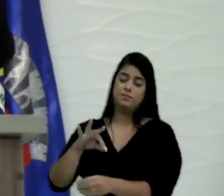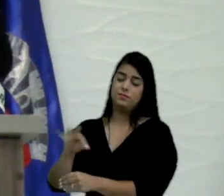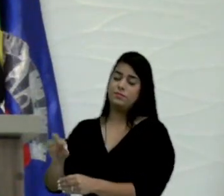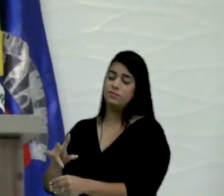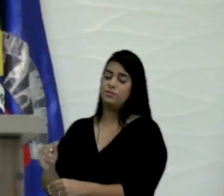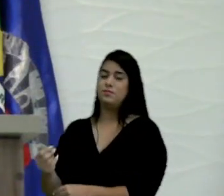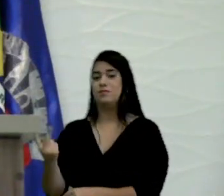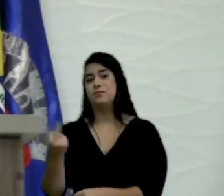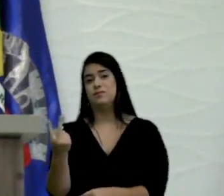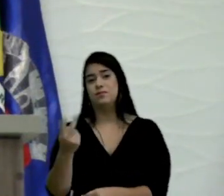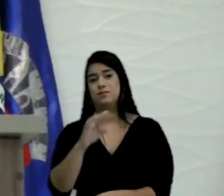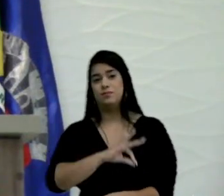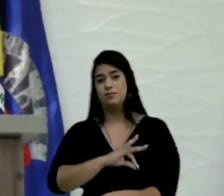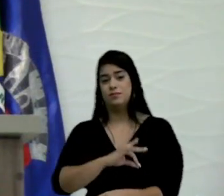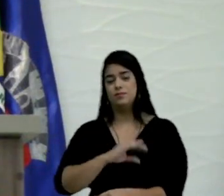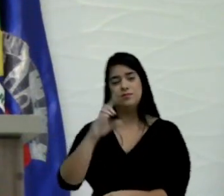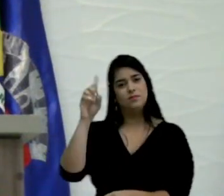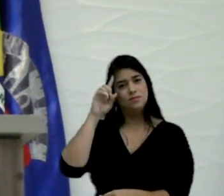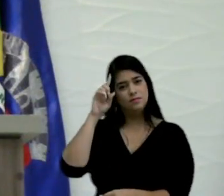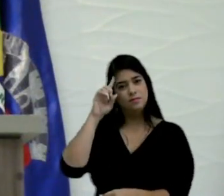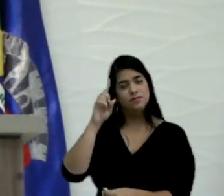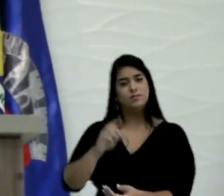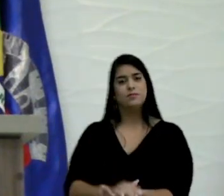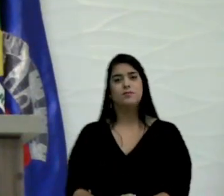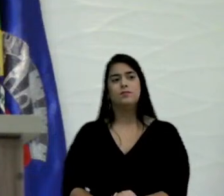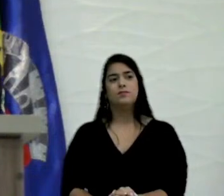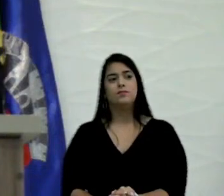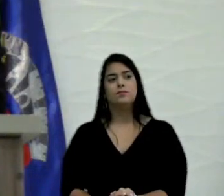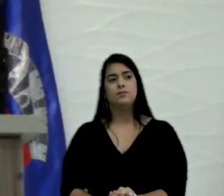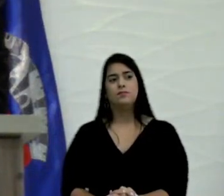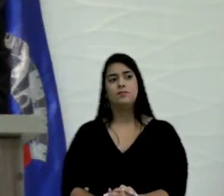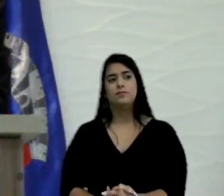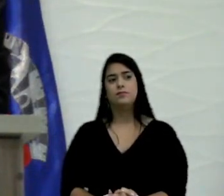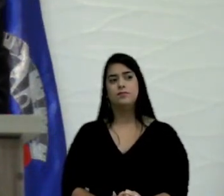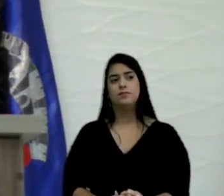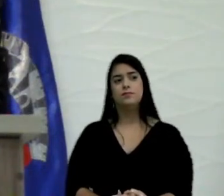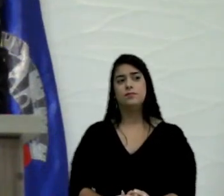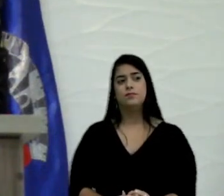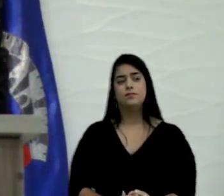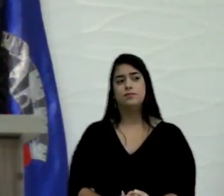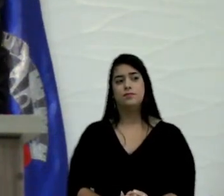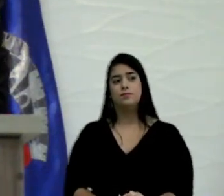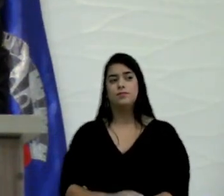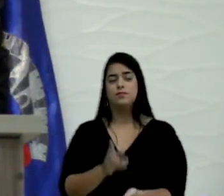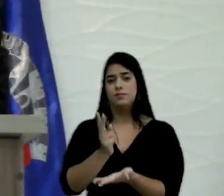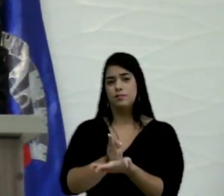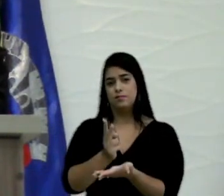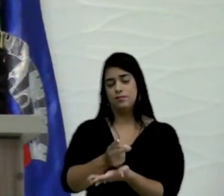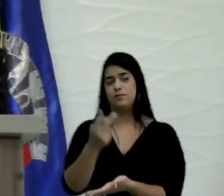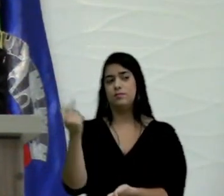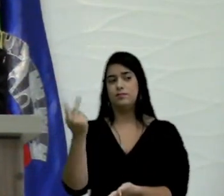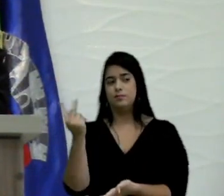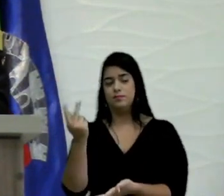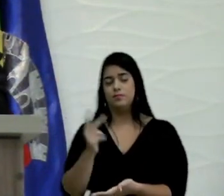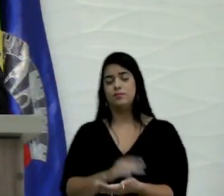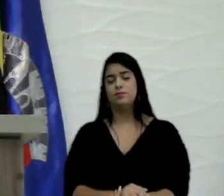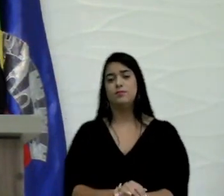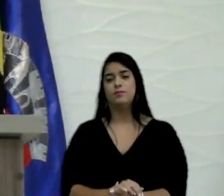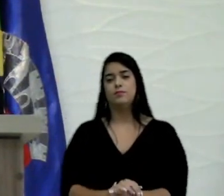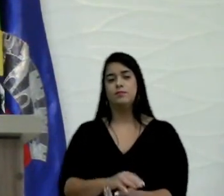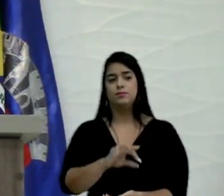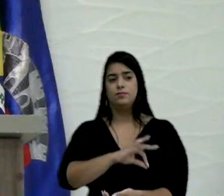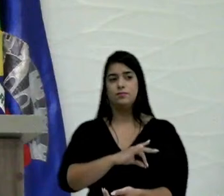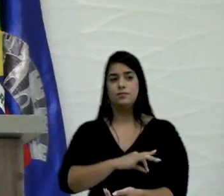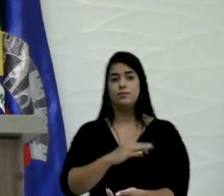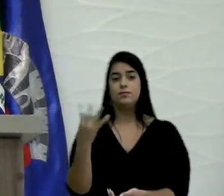do policial por dia dois ia né dois ficava rando quatro